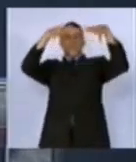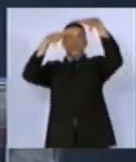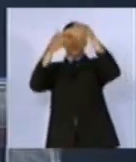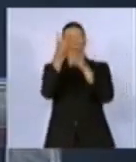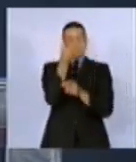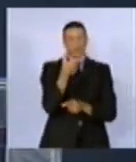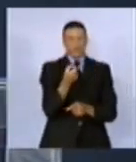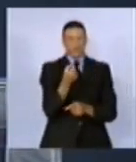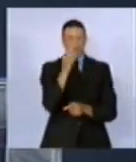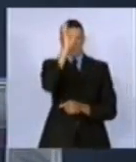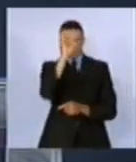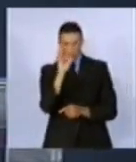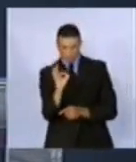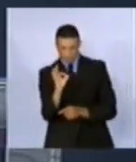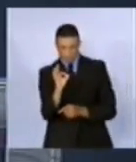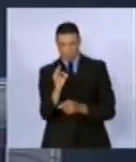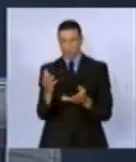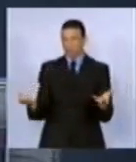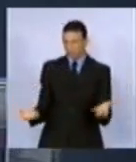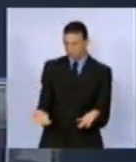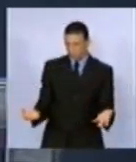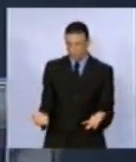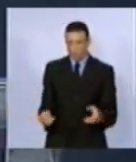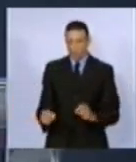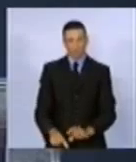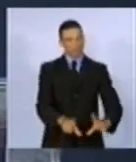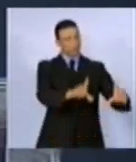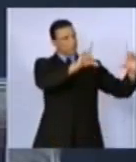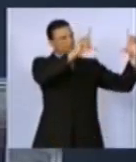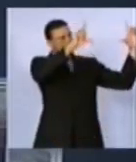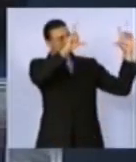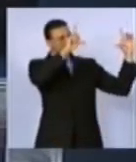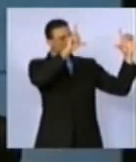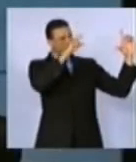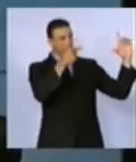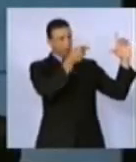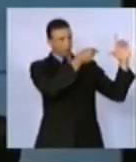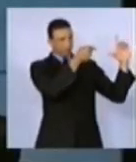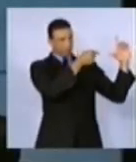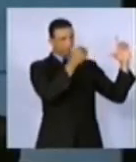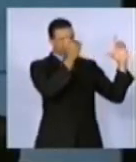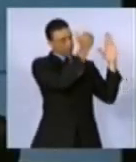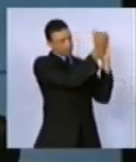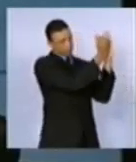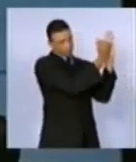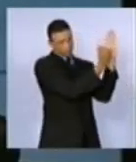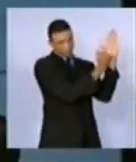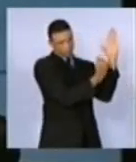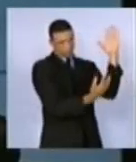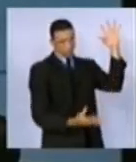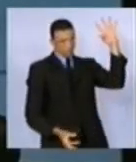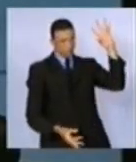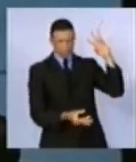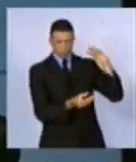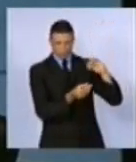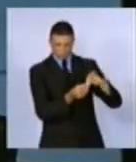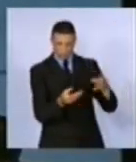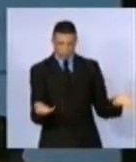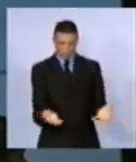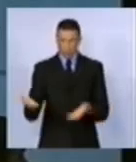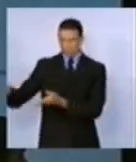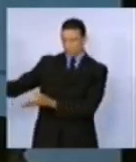20% deixo aqui então um quadro com eh as etapas que devem ser cumpridas é um quadro resumo e passo a